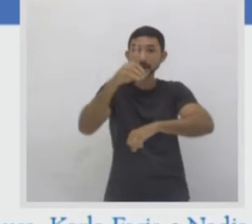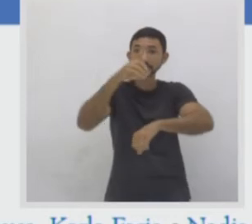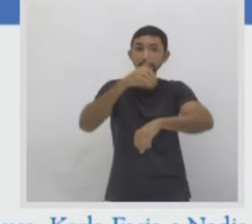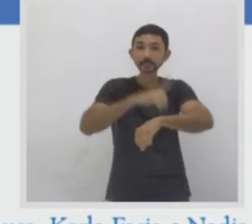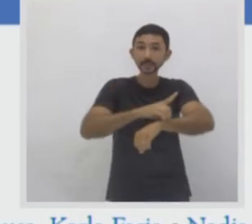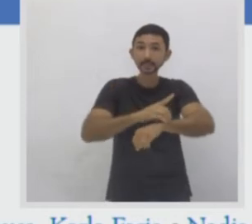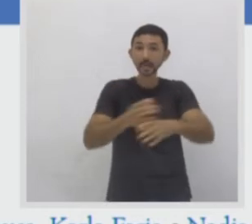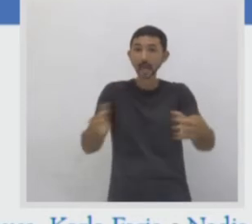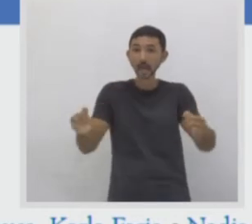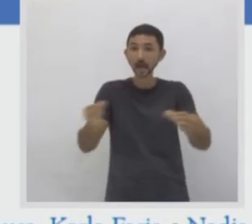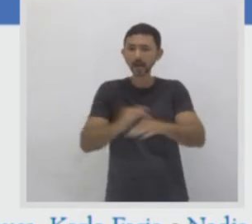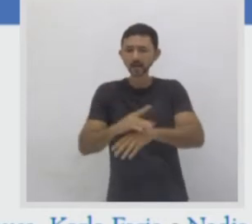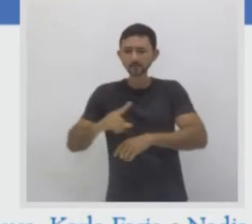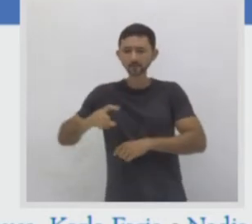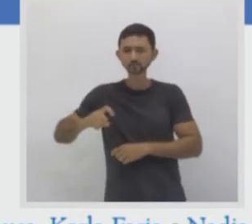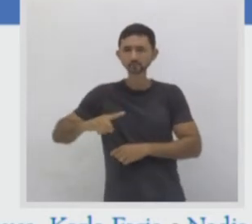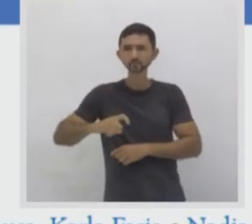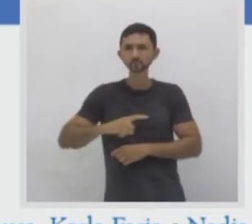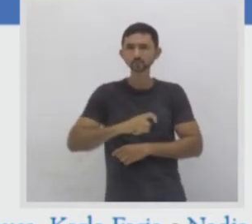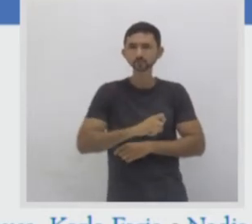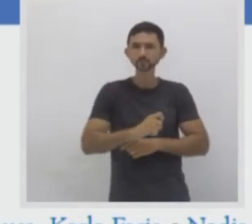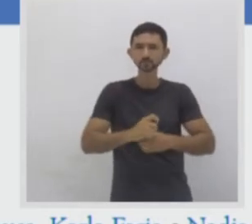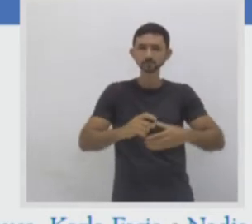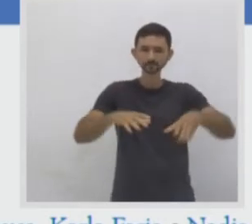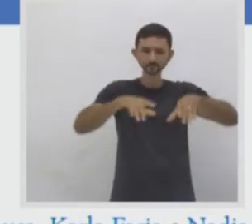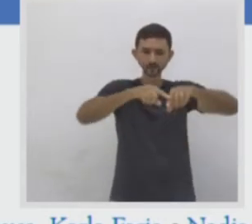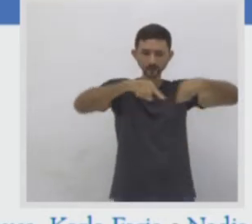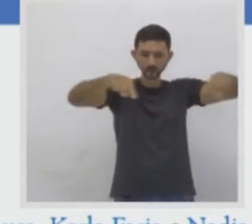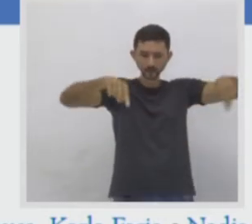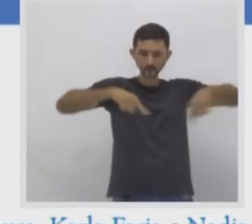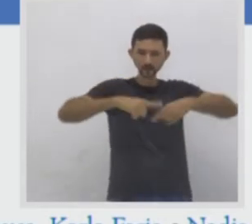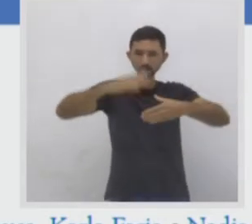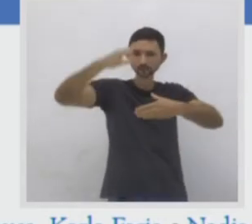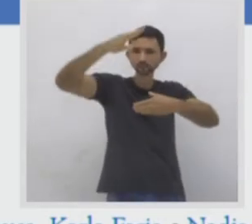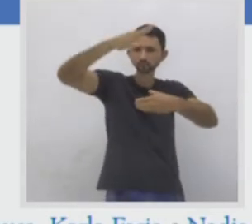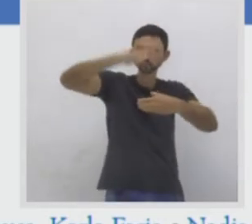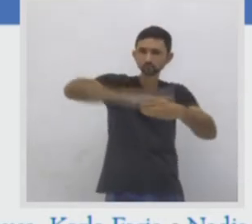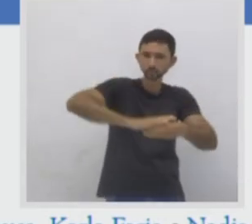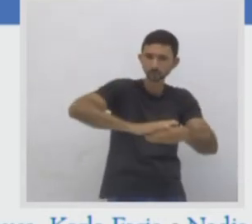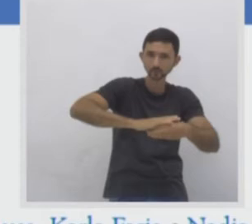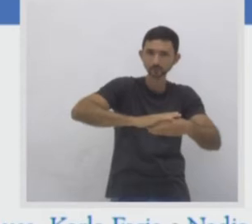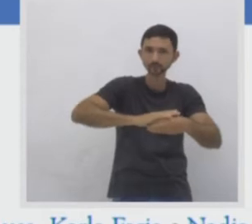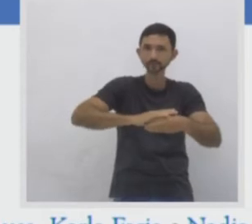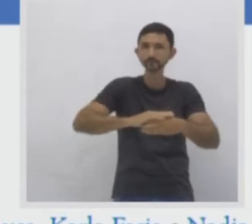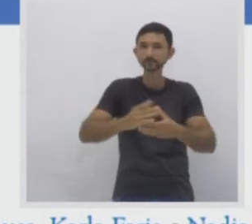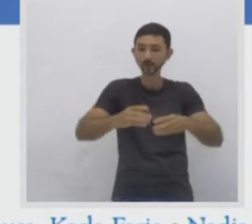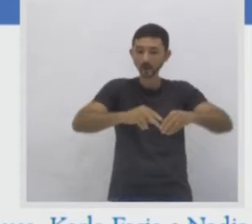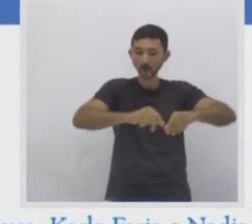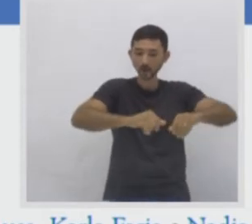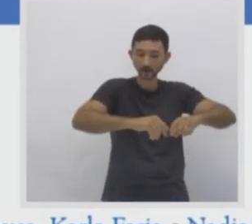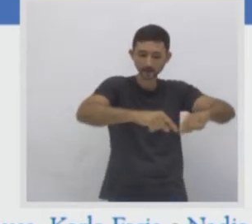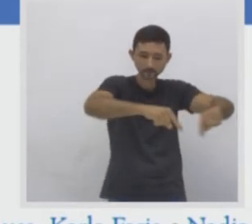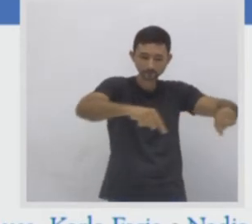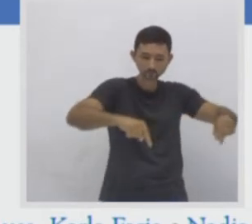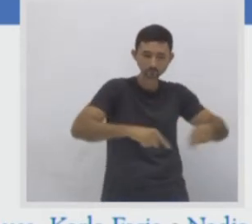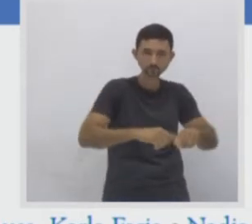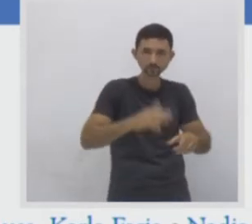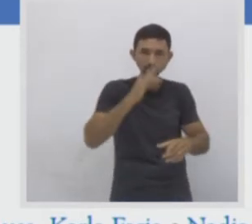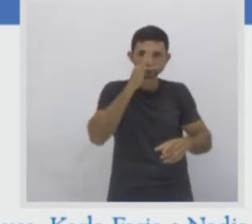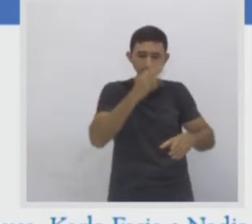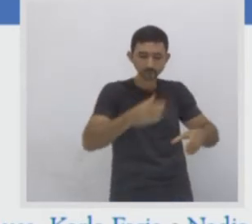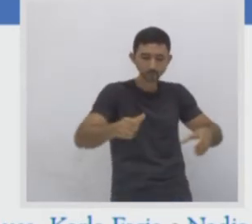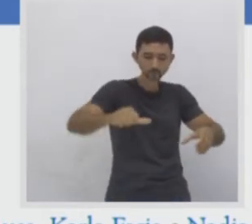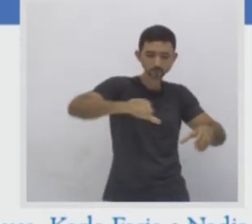acabe com as larvas, tampe a caixa d'água, limpe as calhas e coloque areia nos recipientes de vasos e